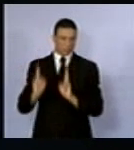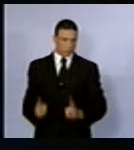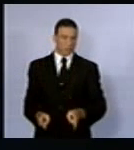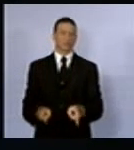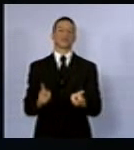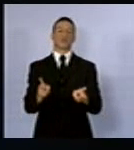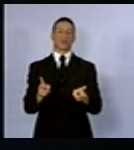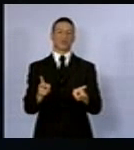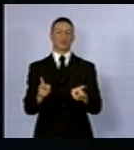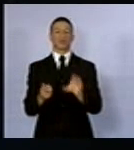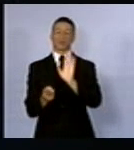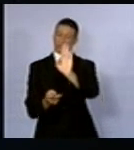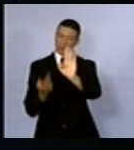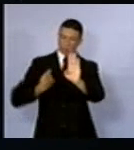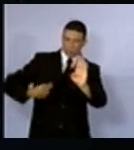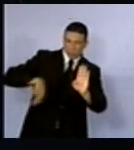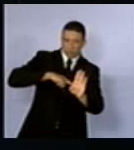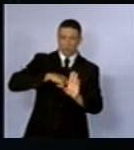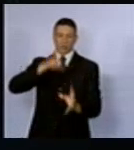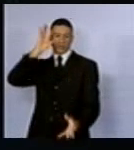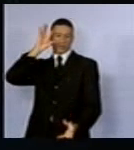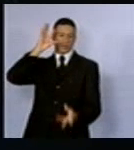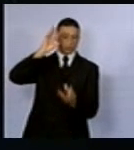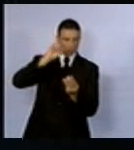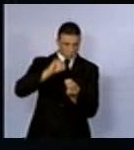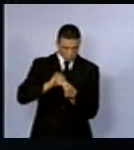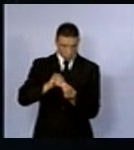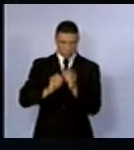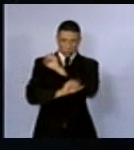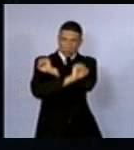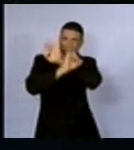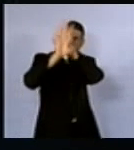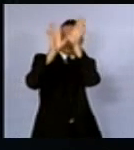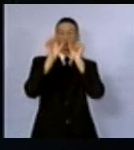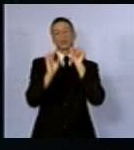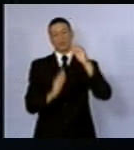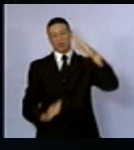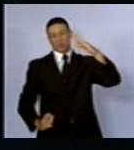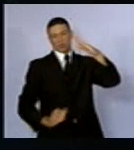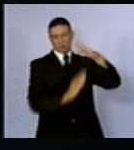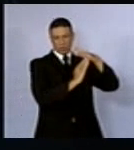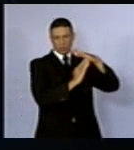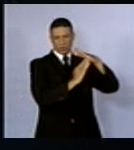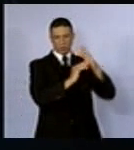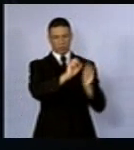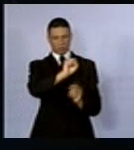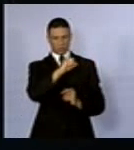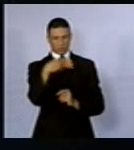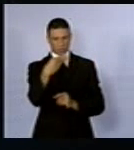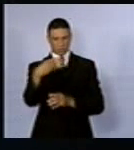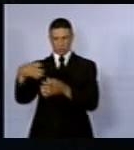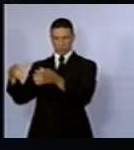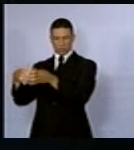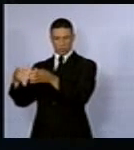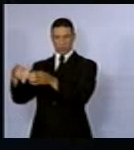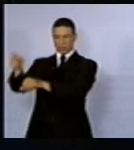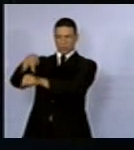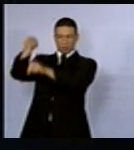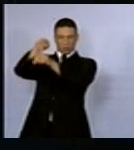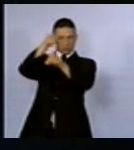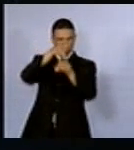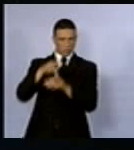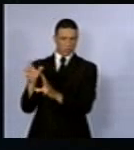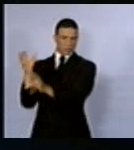Então, na nossa conclusão, nós entendemos que esse limite mundial, seguido por mais de 30 países, deve